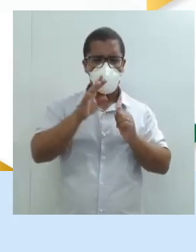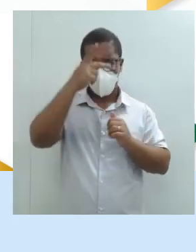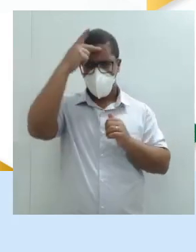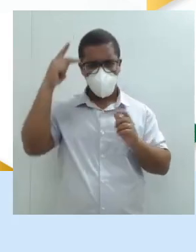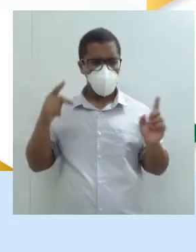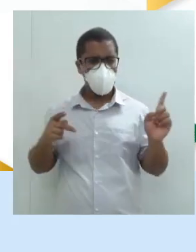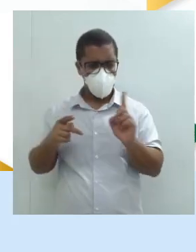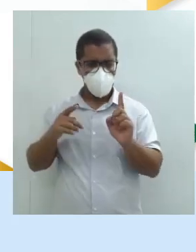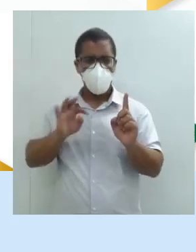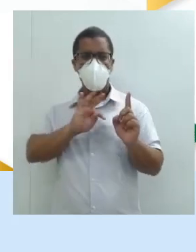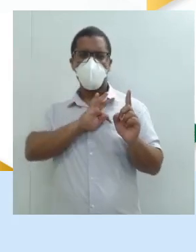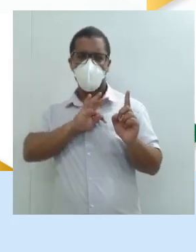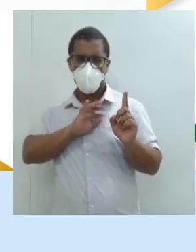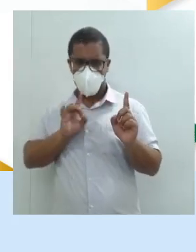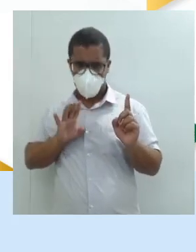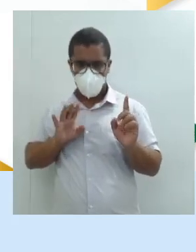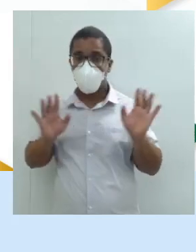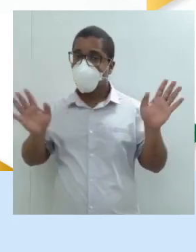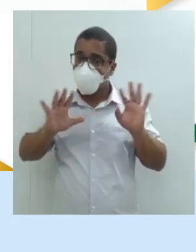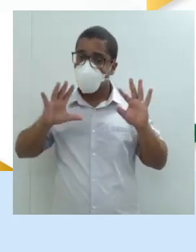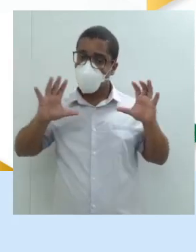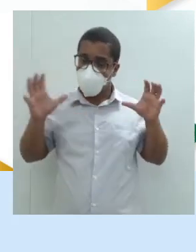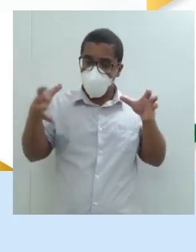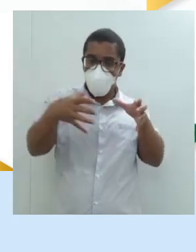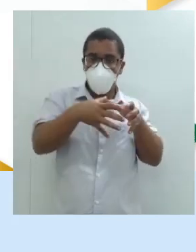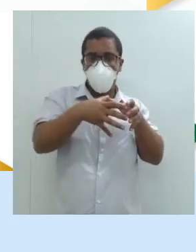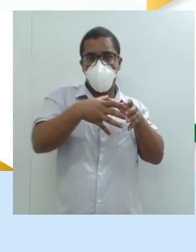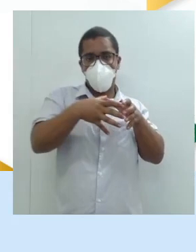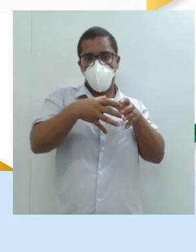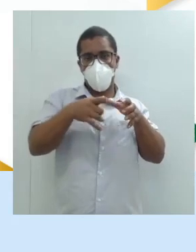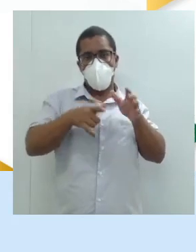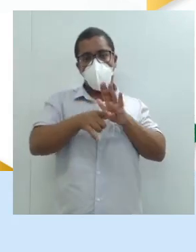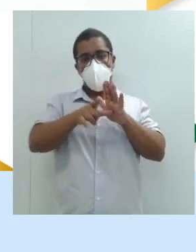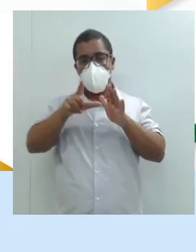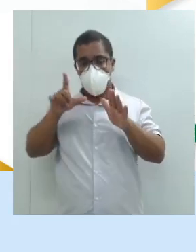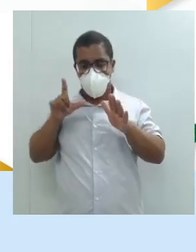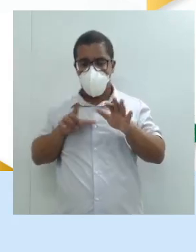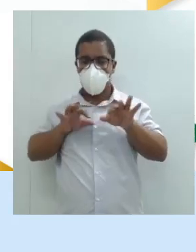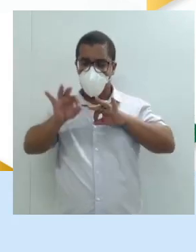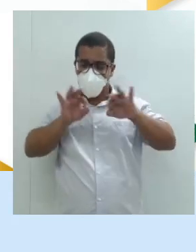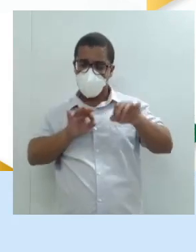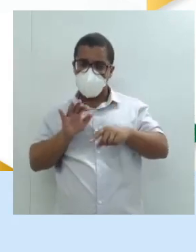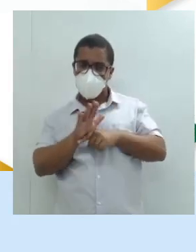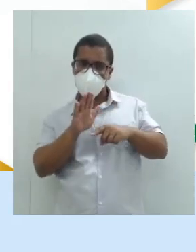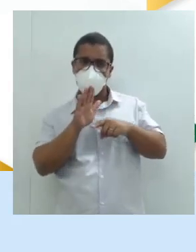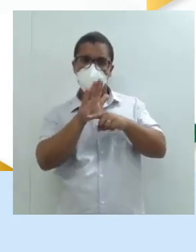atleta, o técnico. Existe toda uma equipe por trás daquele atleta.